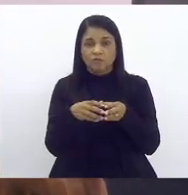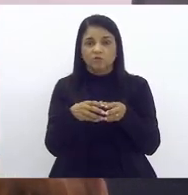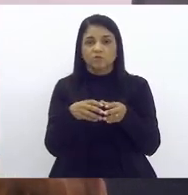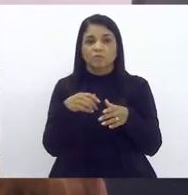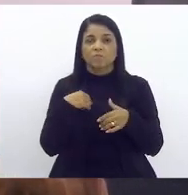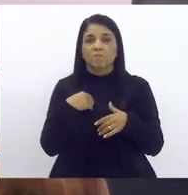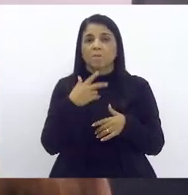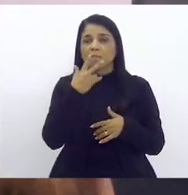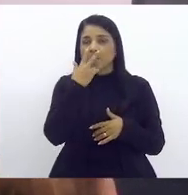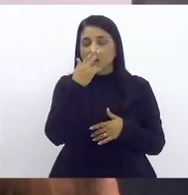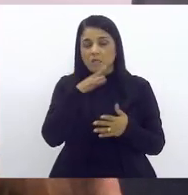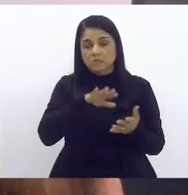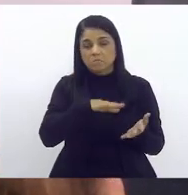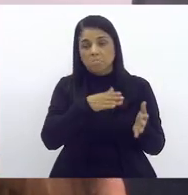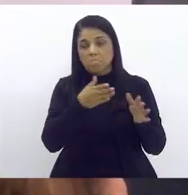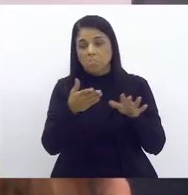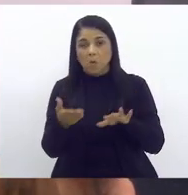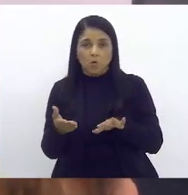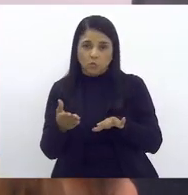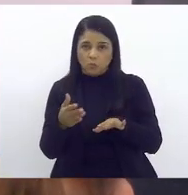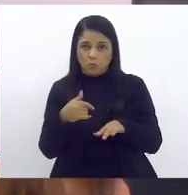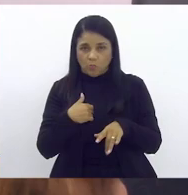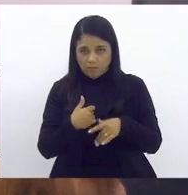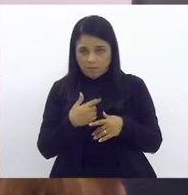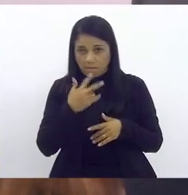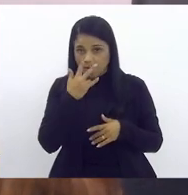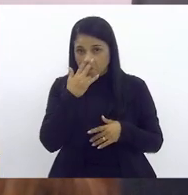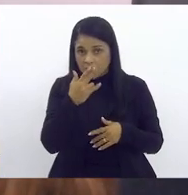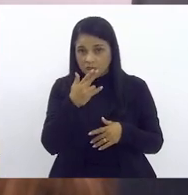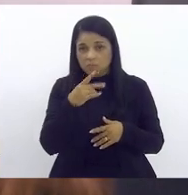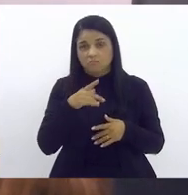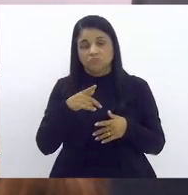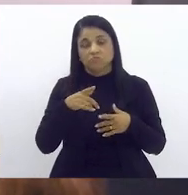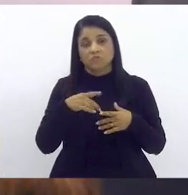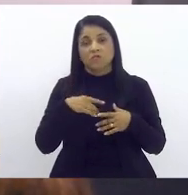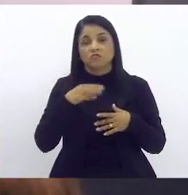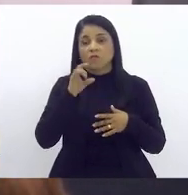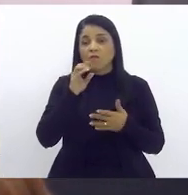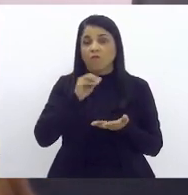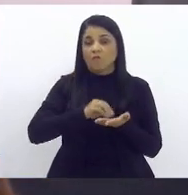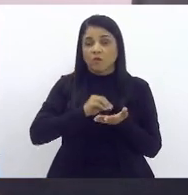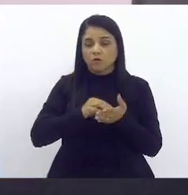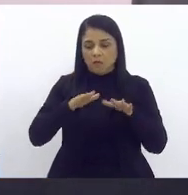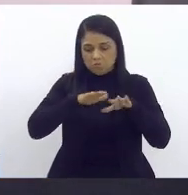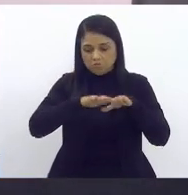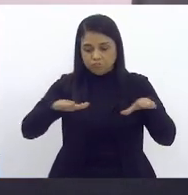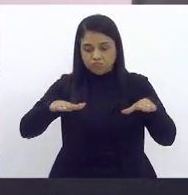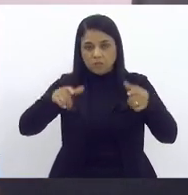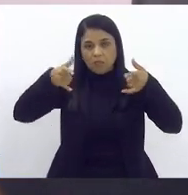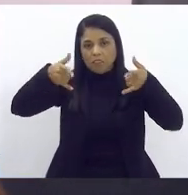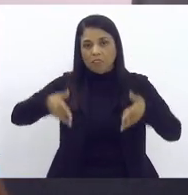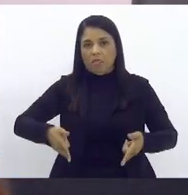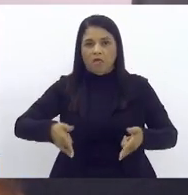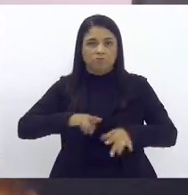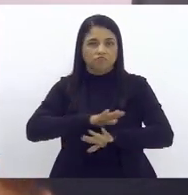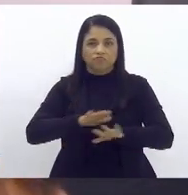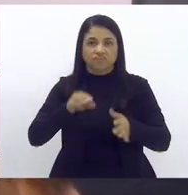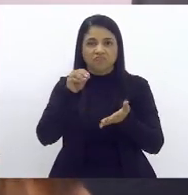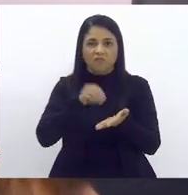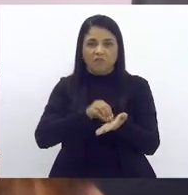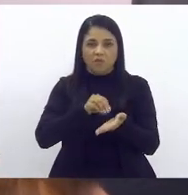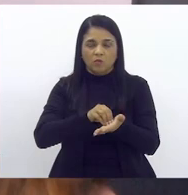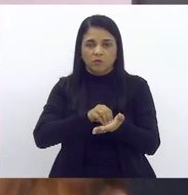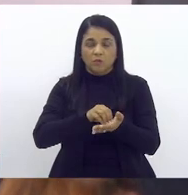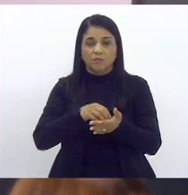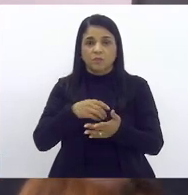morta dentro do caixão. Só falta colocar a tampa e nos enterrar. Porque os